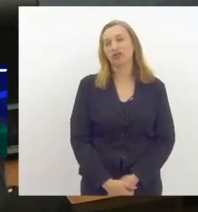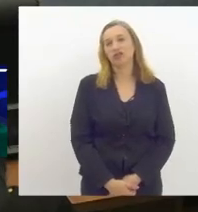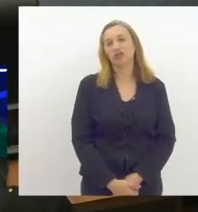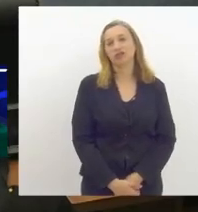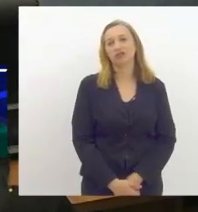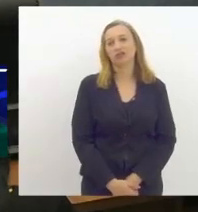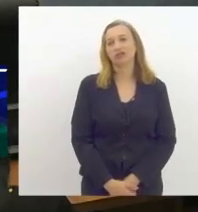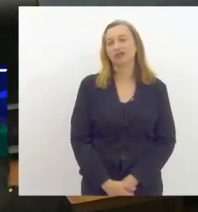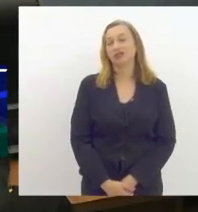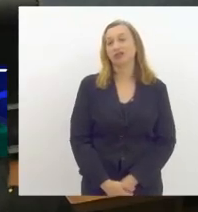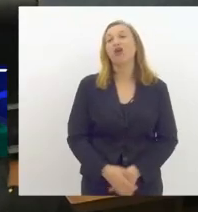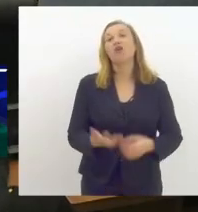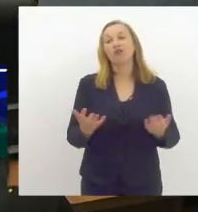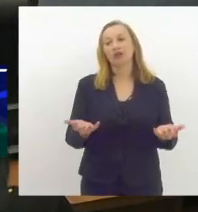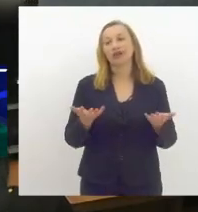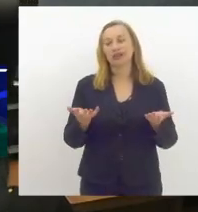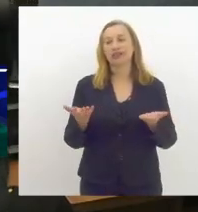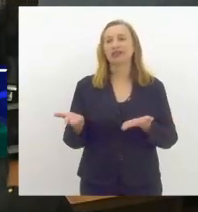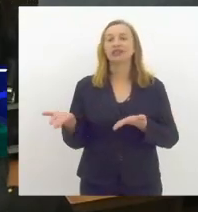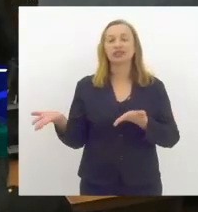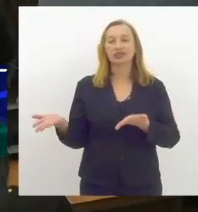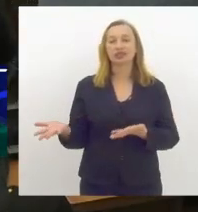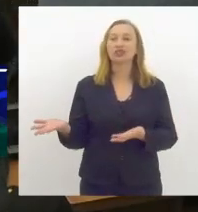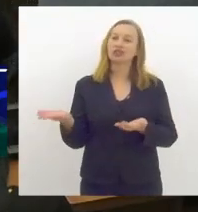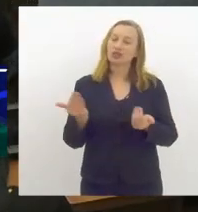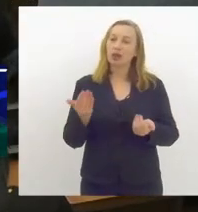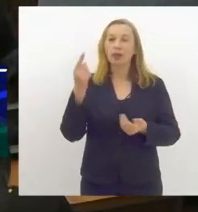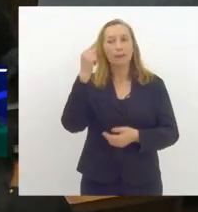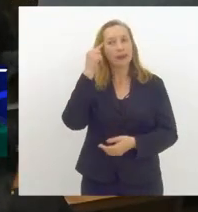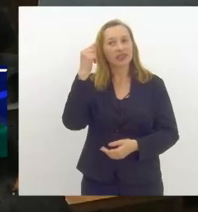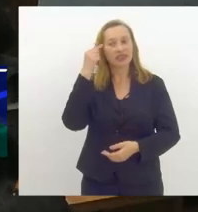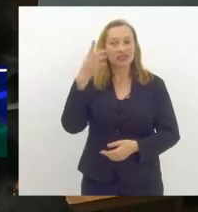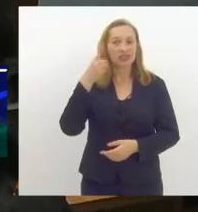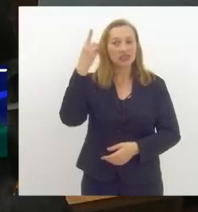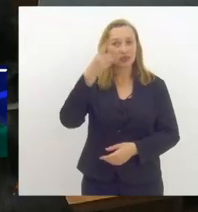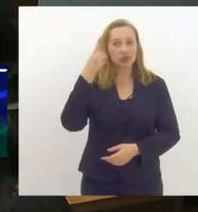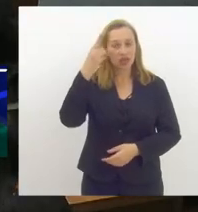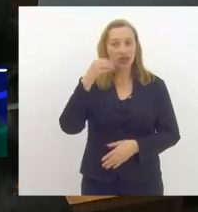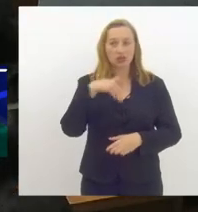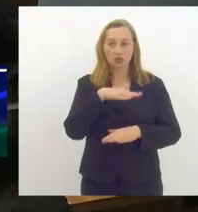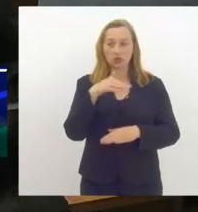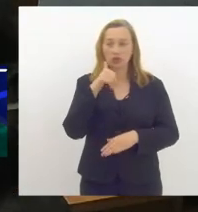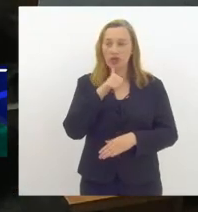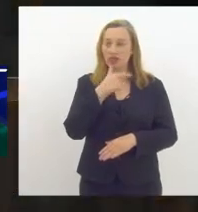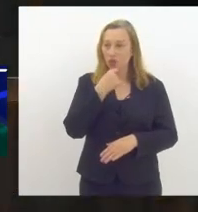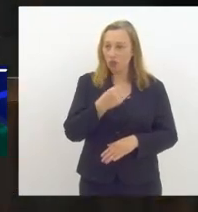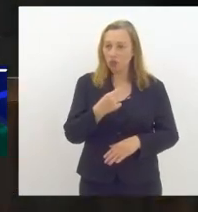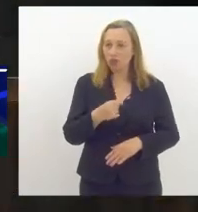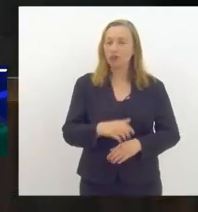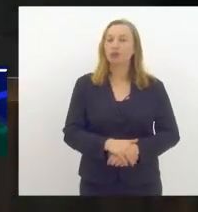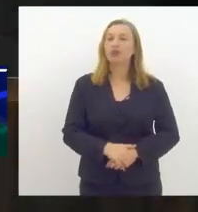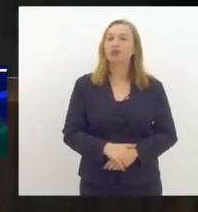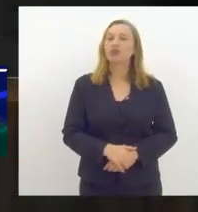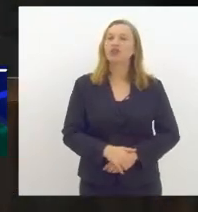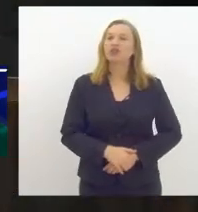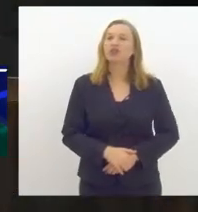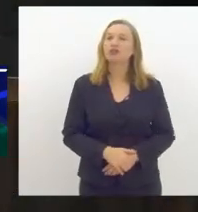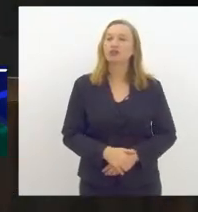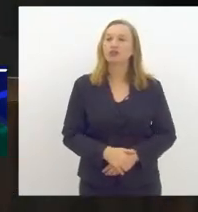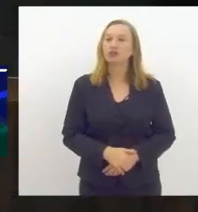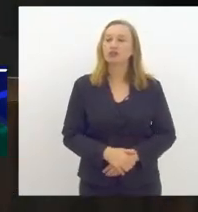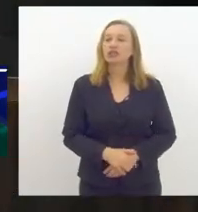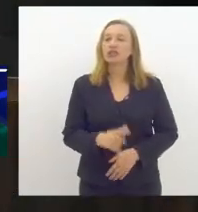e eu queria chamar atenção das senhoras deputadas e deputados aqui no avulso